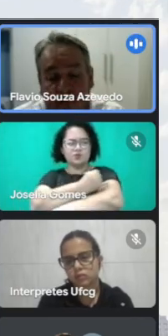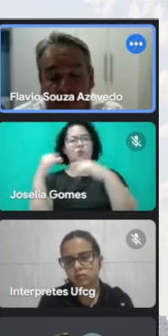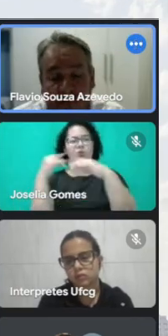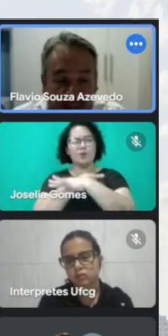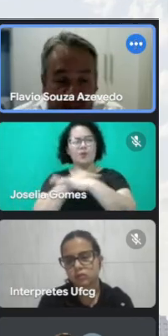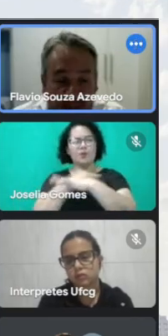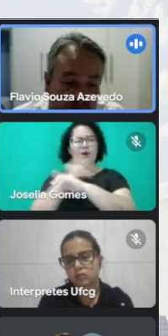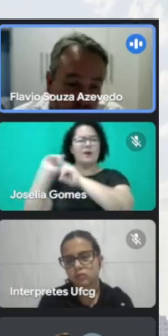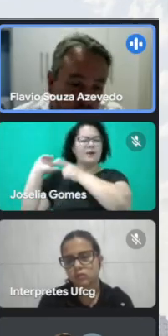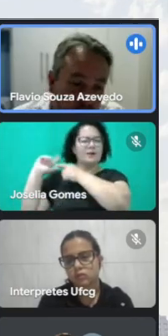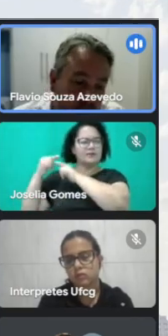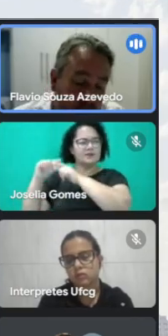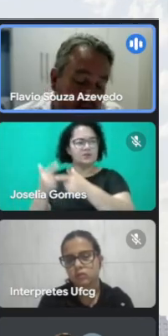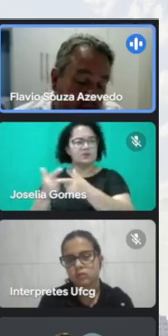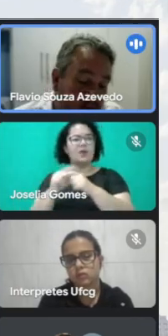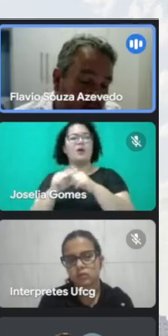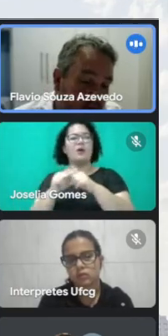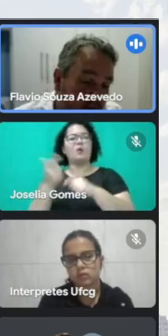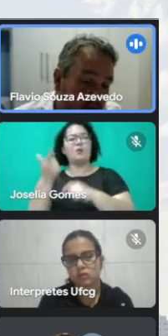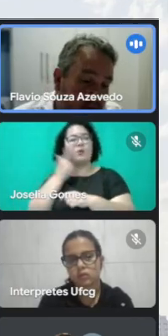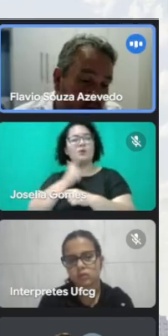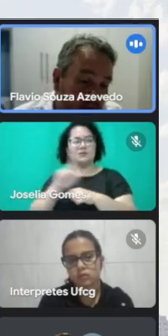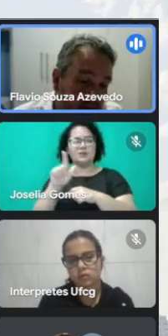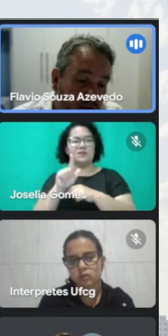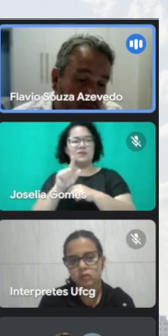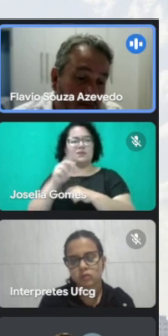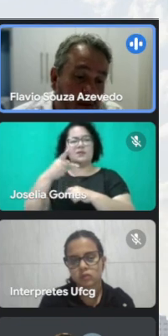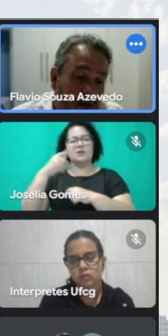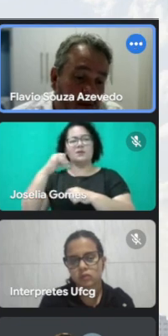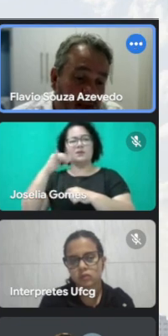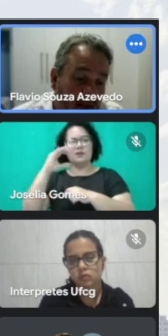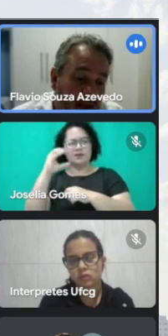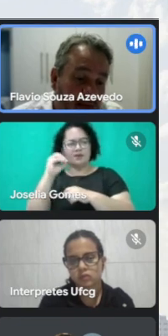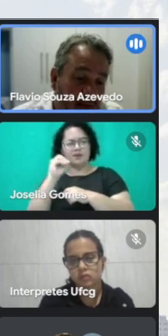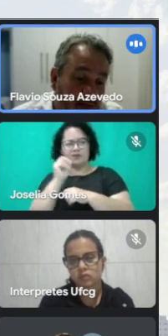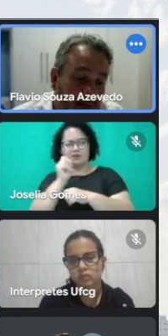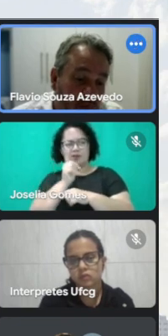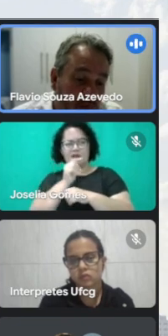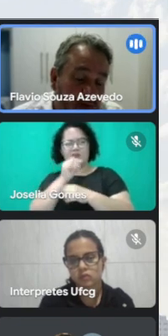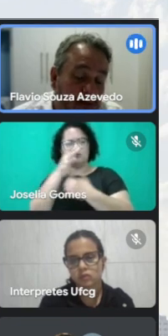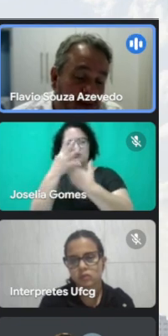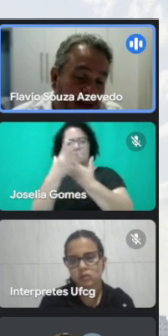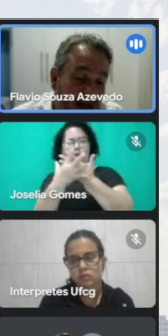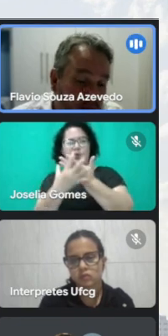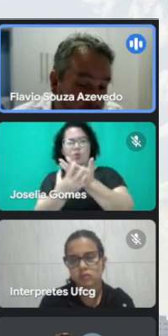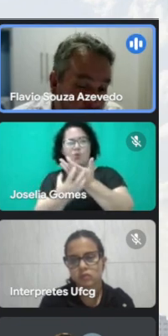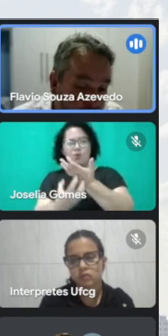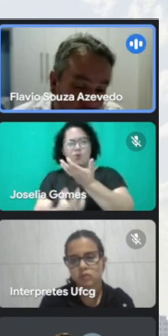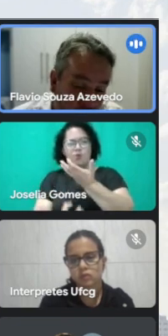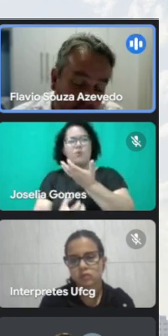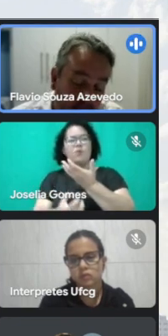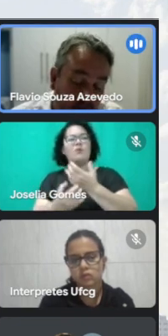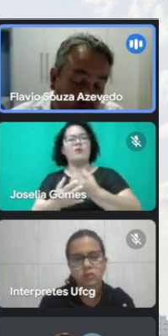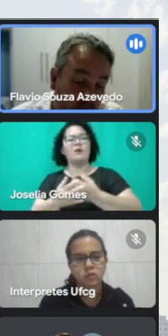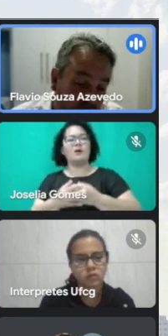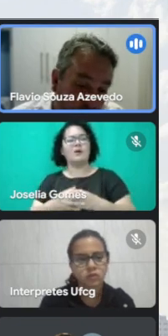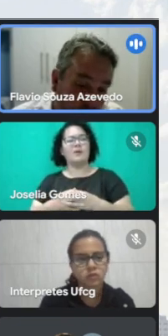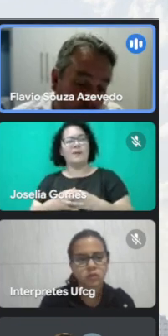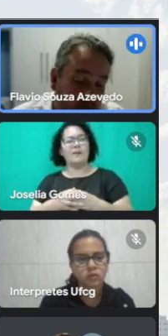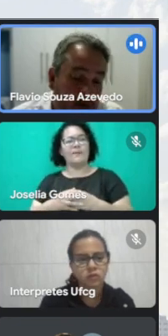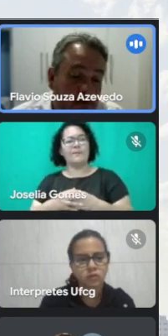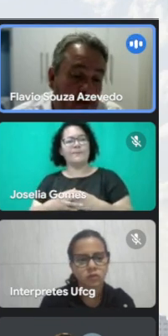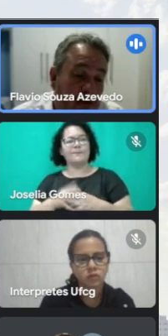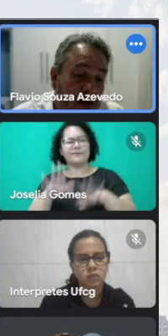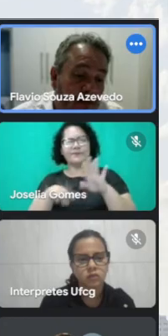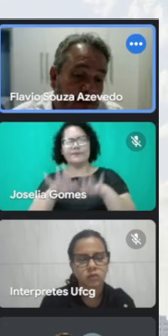tradicional absorva esse tipo de situação, muitas vezes ela não